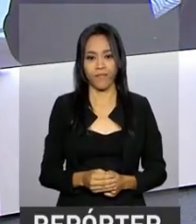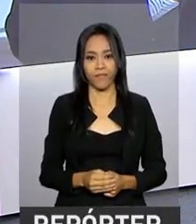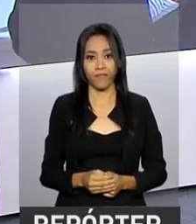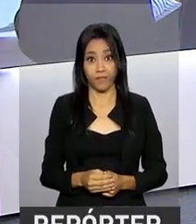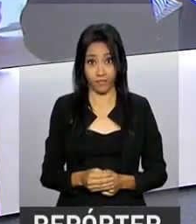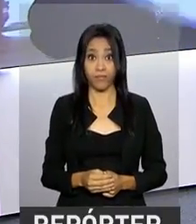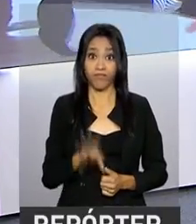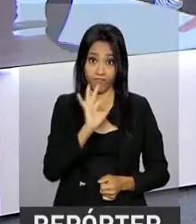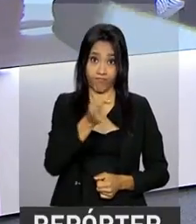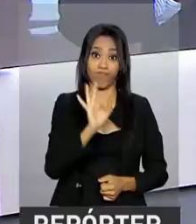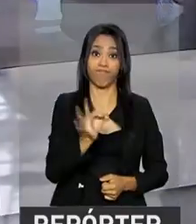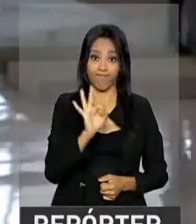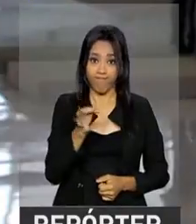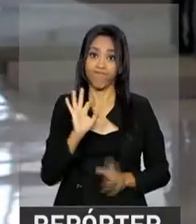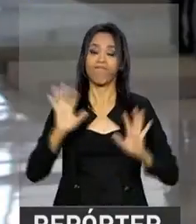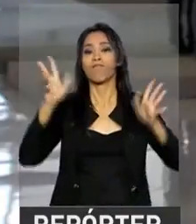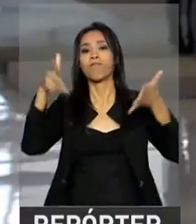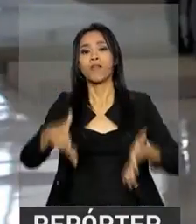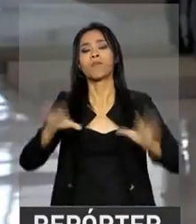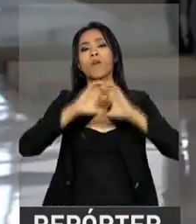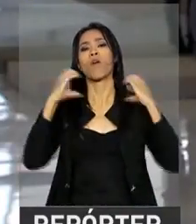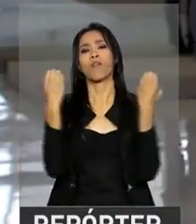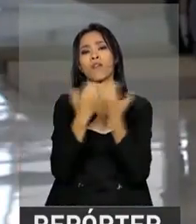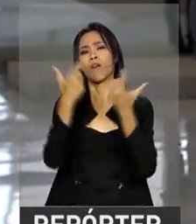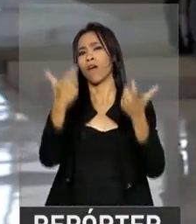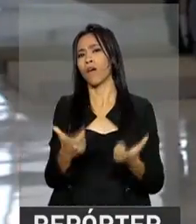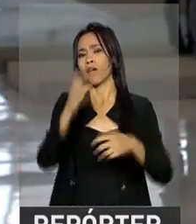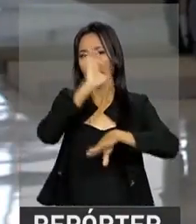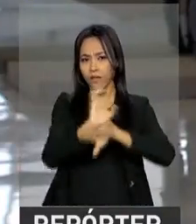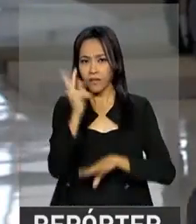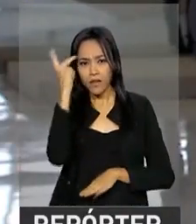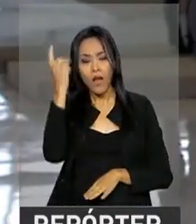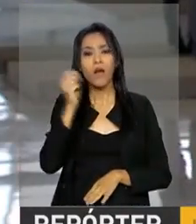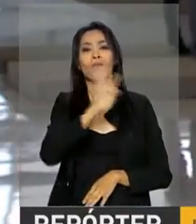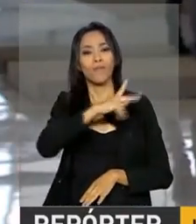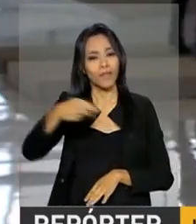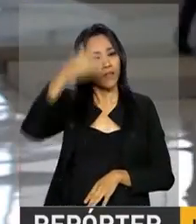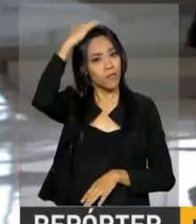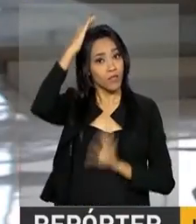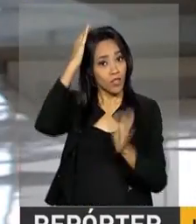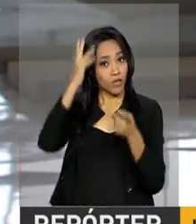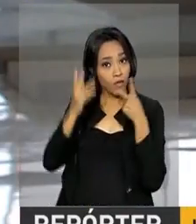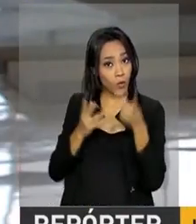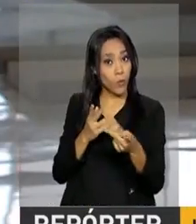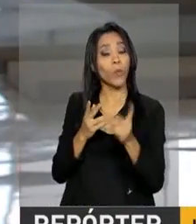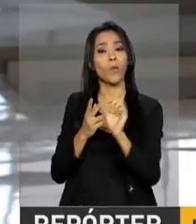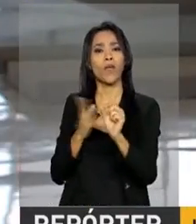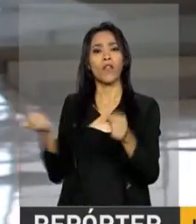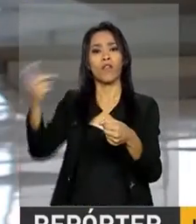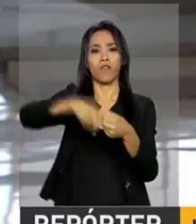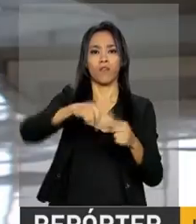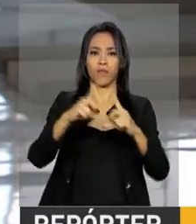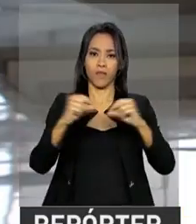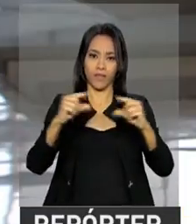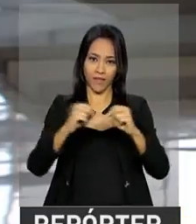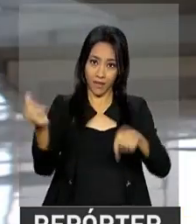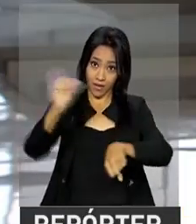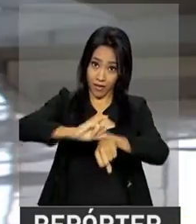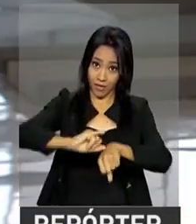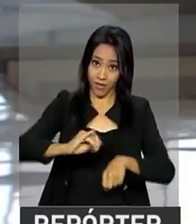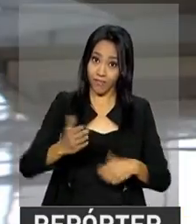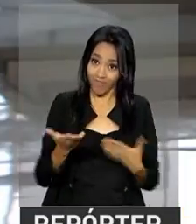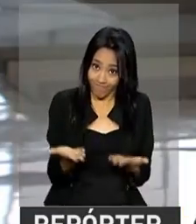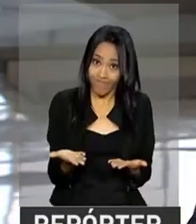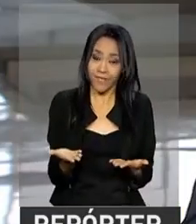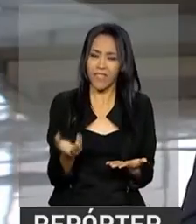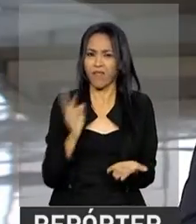Oi, Leandro, é isso. Depois de participar dessa conferência lá em São Paulo, o presidente Temer, como você falou, ele retorna aqui a Brasília, a capital federal. Tem uma